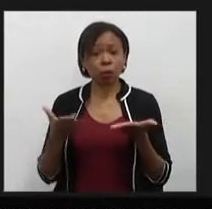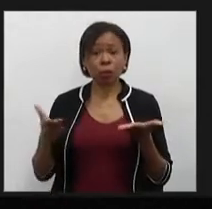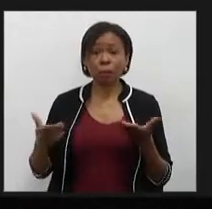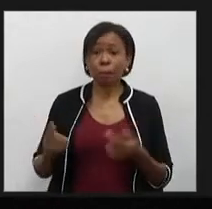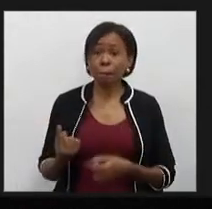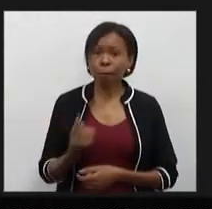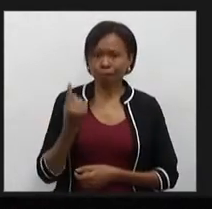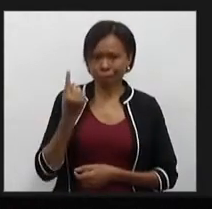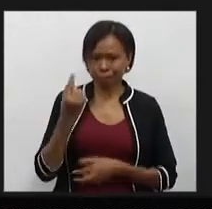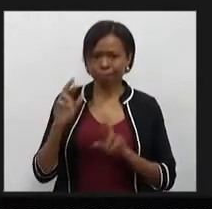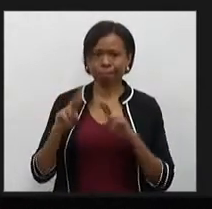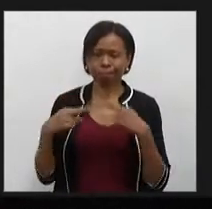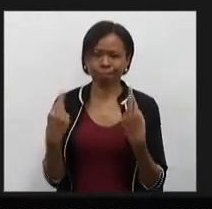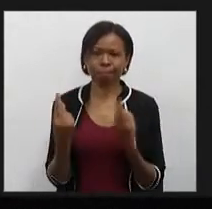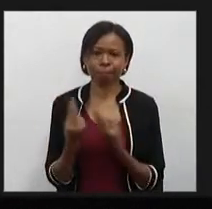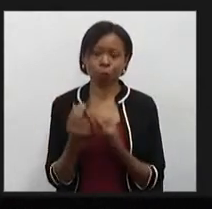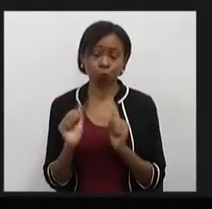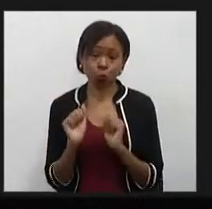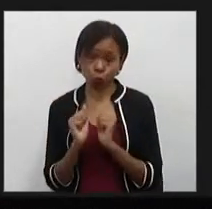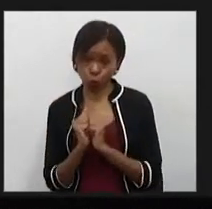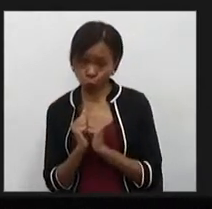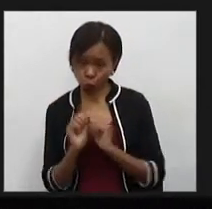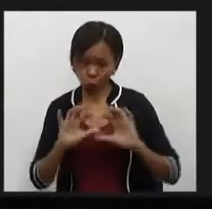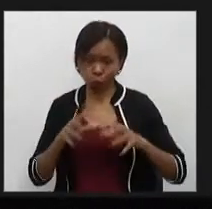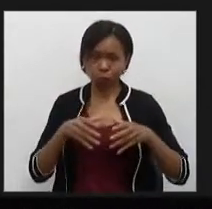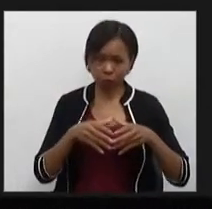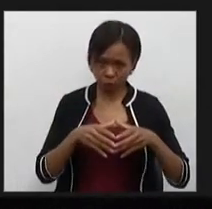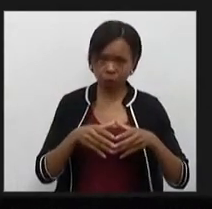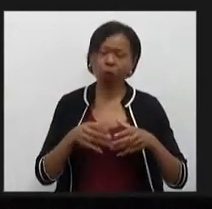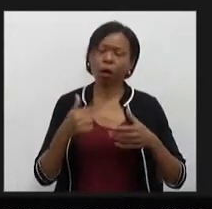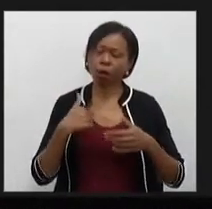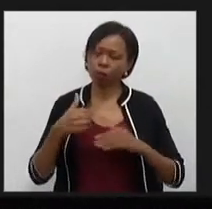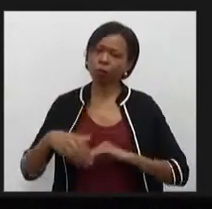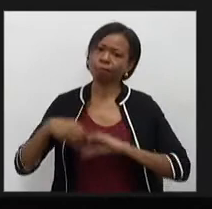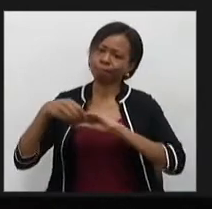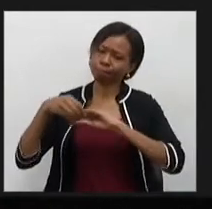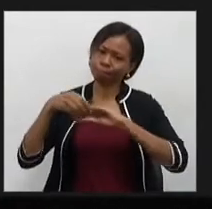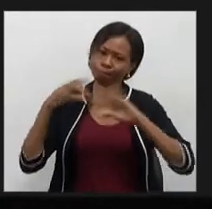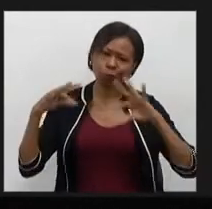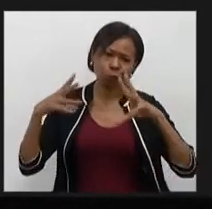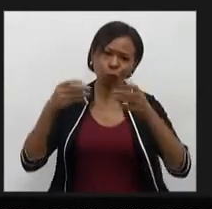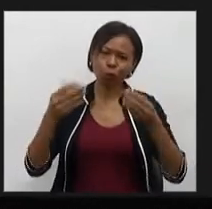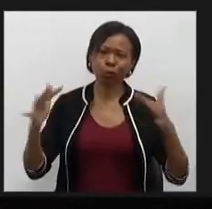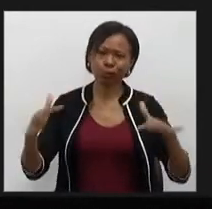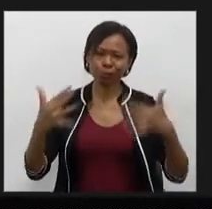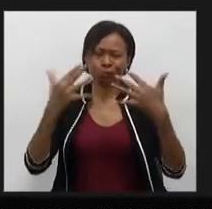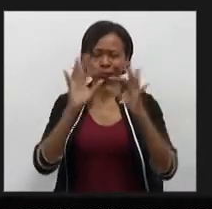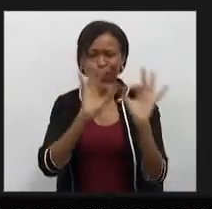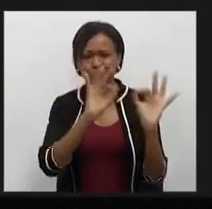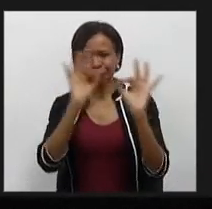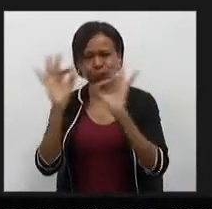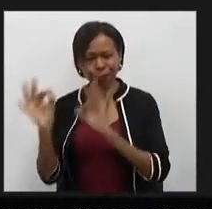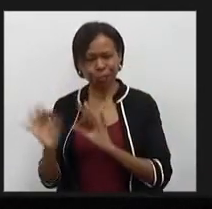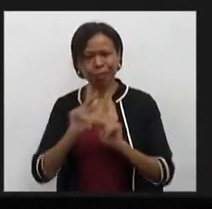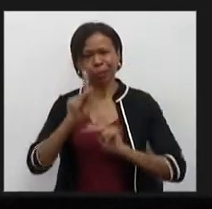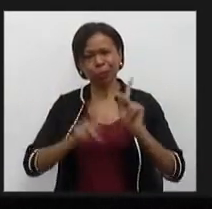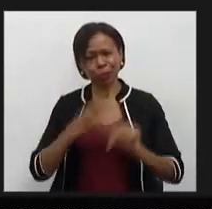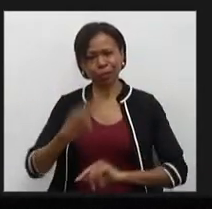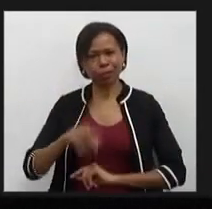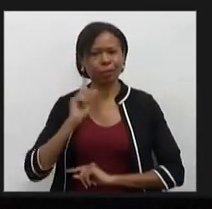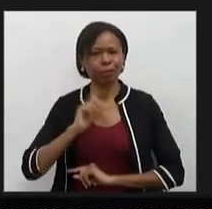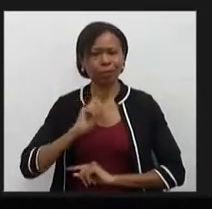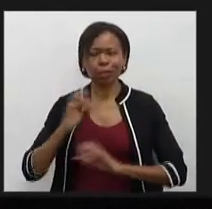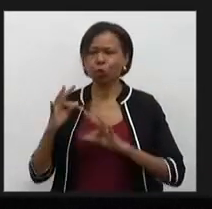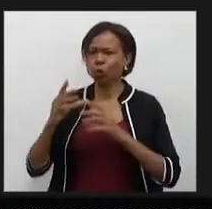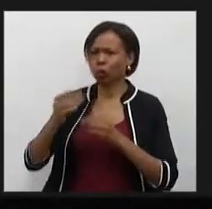né, juntamente com a comissão, saudar a todos, a toda a população mineira que nos acompanha, a todos os convidados para essa